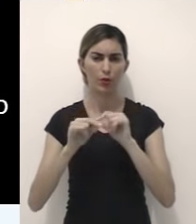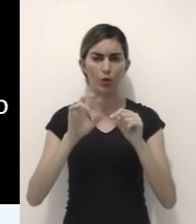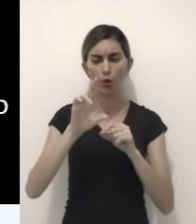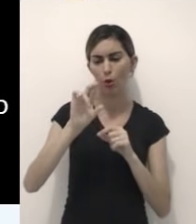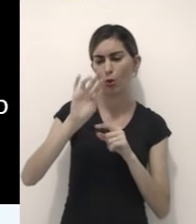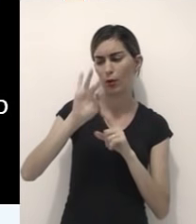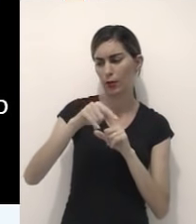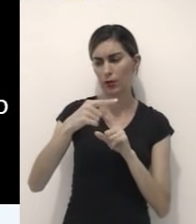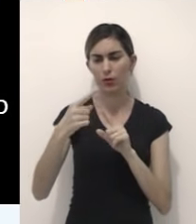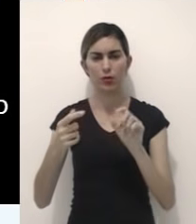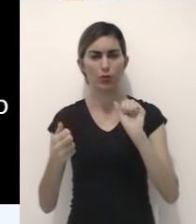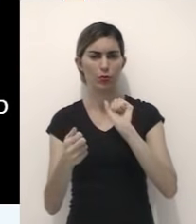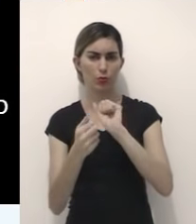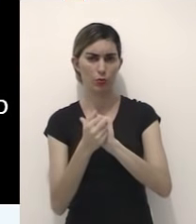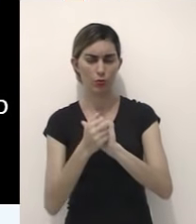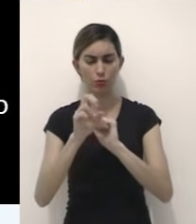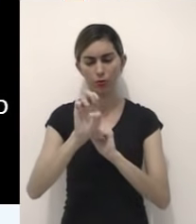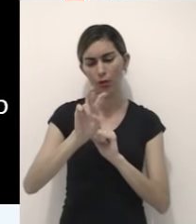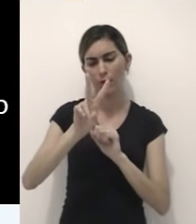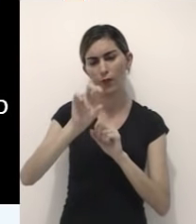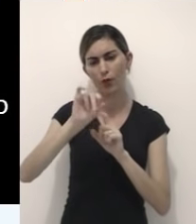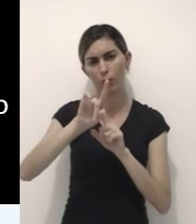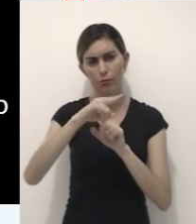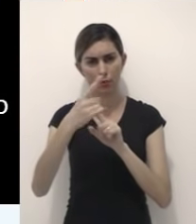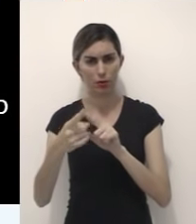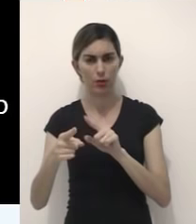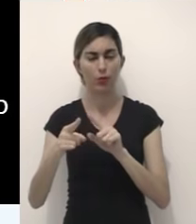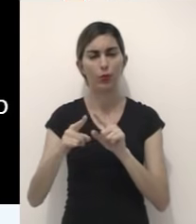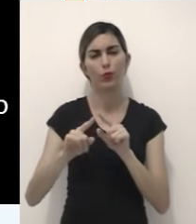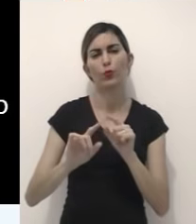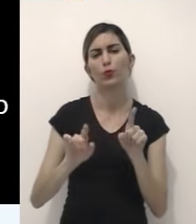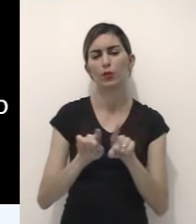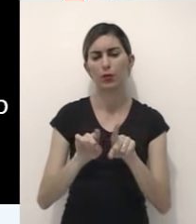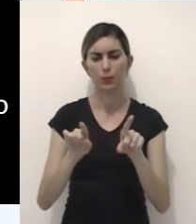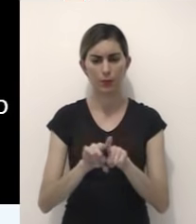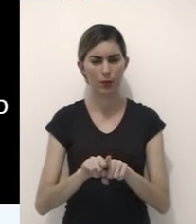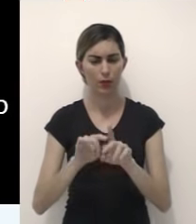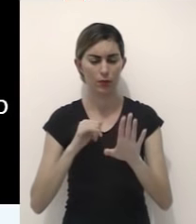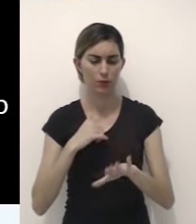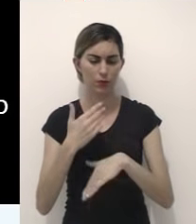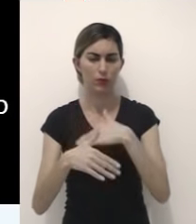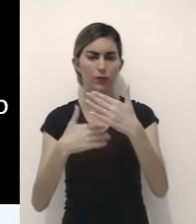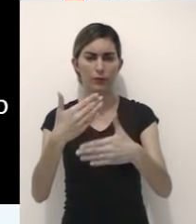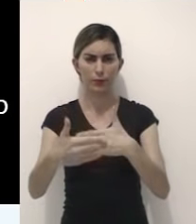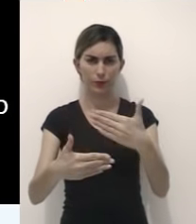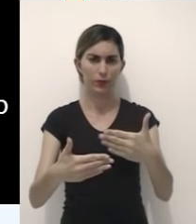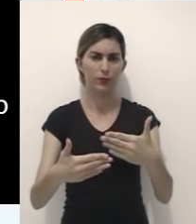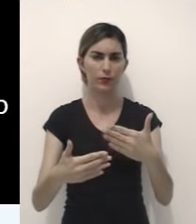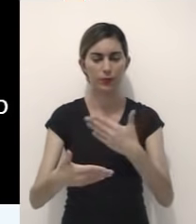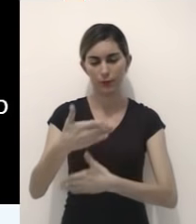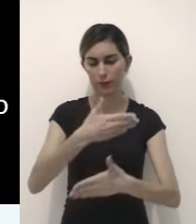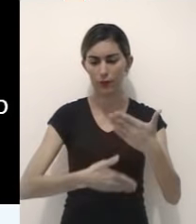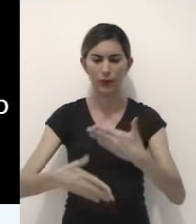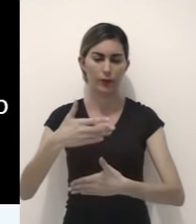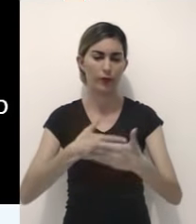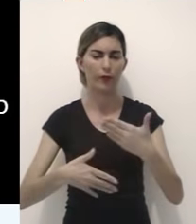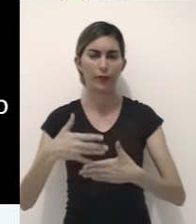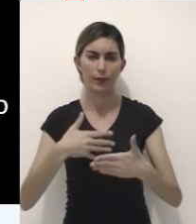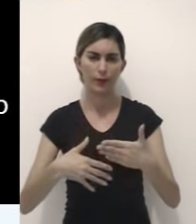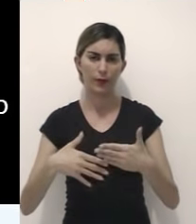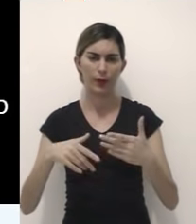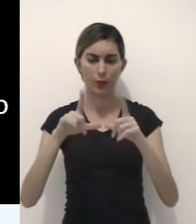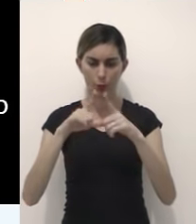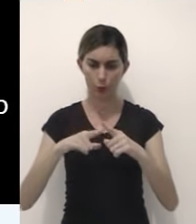de rotação junto com revolução e que vai produzir a